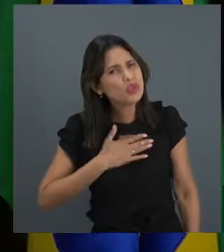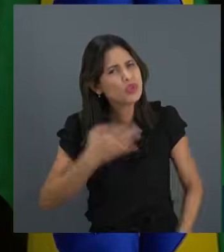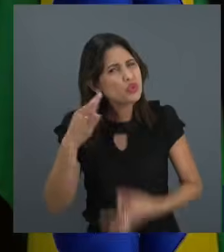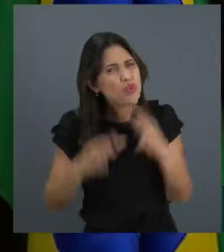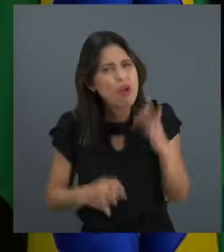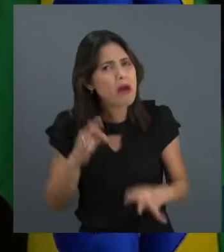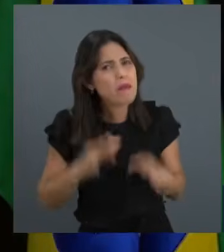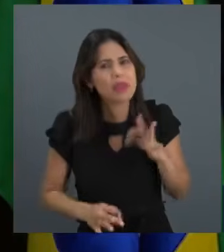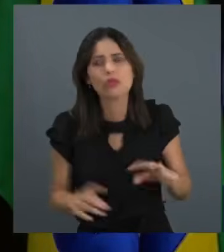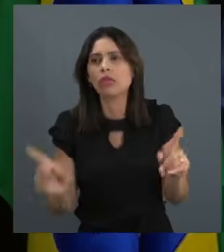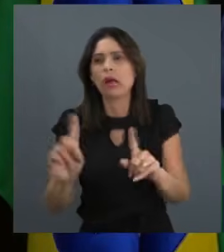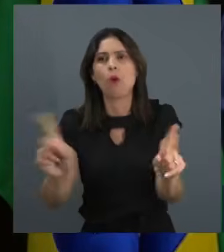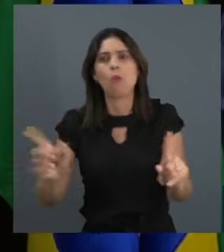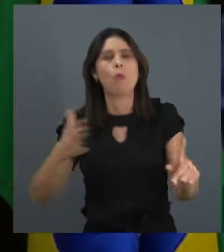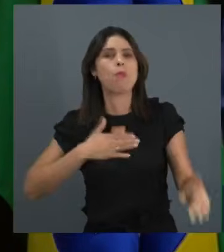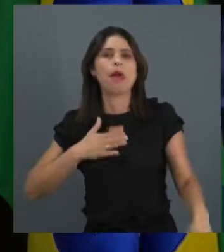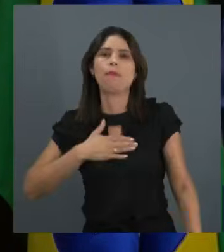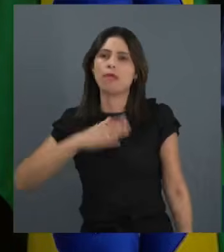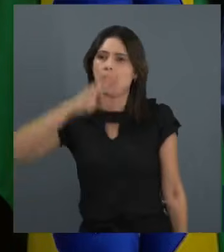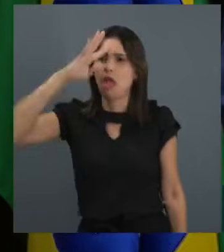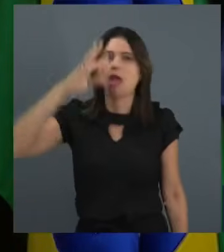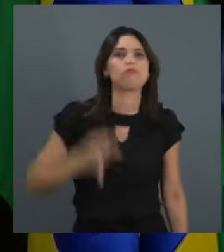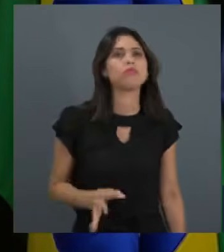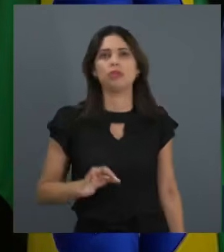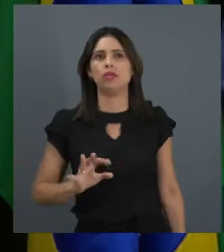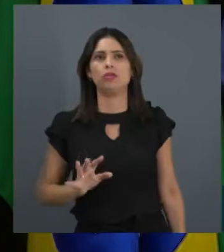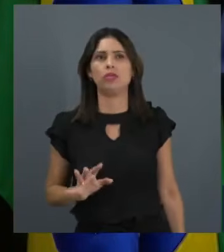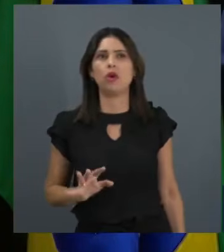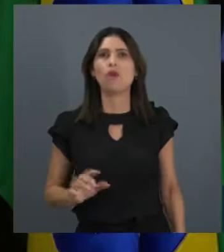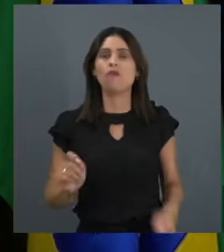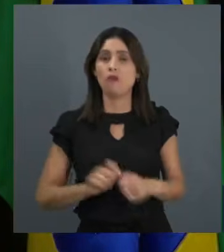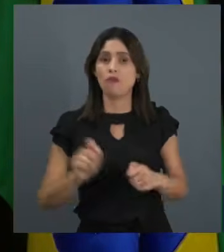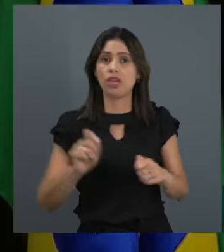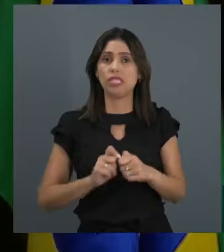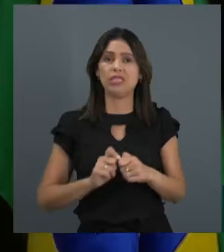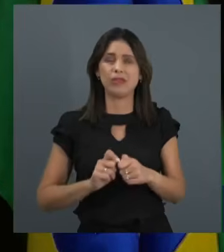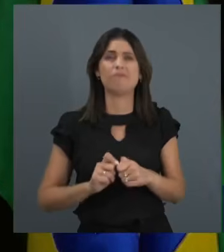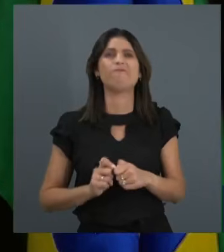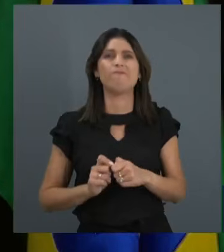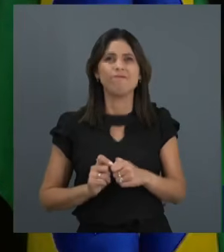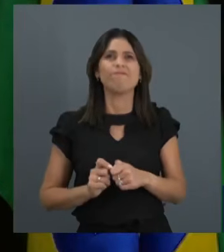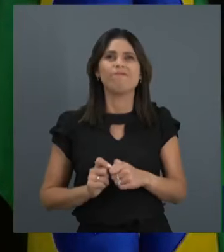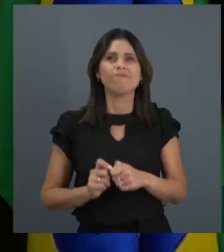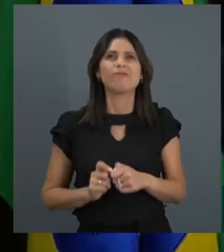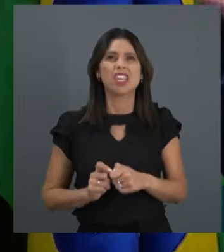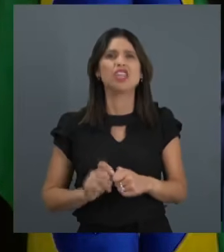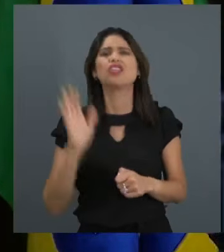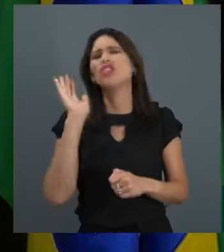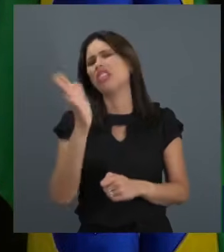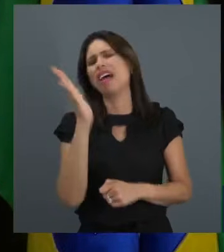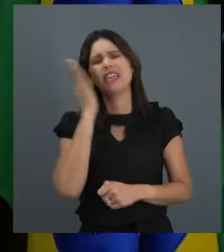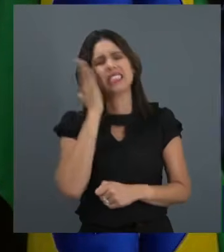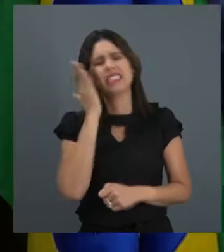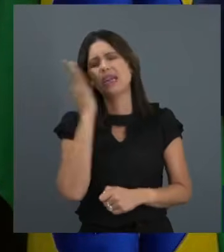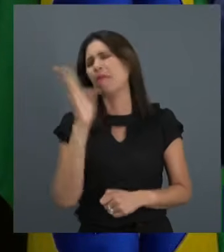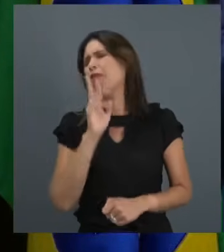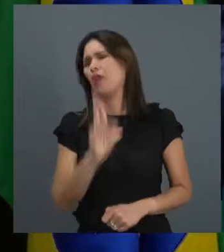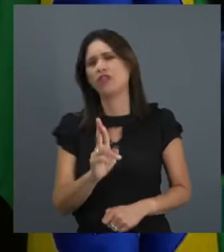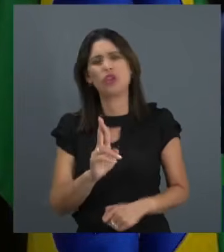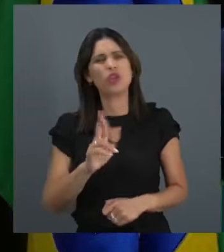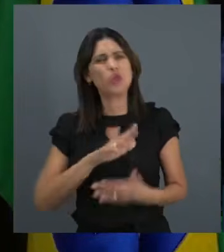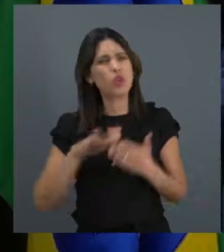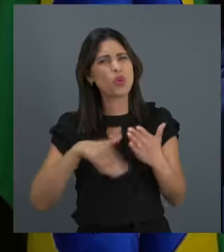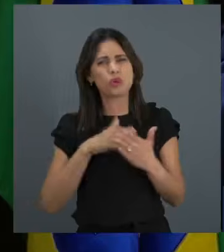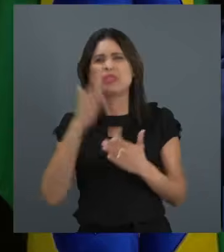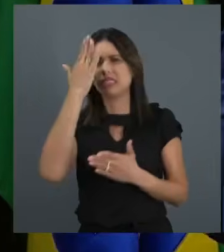é execução. Porque nós vamos ver amanhã no Brasil uma página triste da nossa história, a sentença já está pronta. Todo mundo sabe disso,